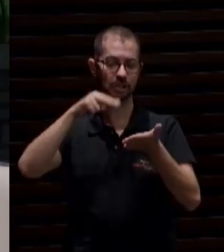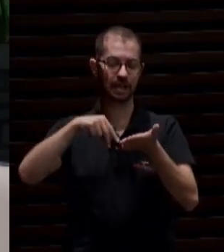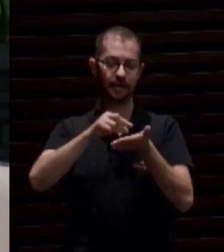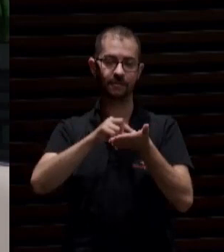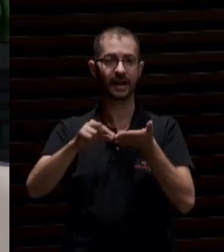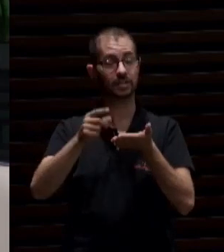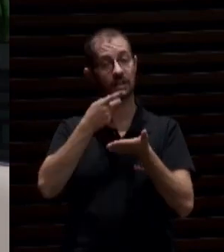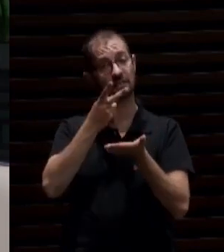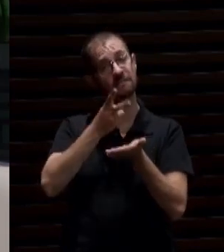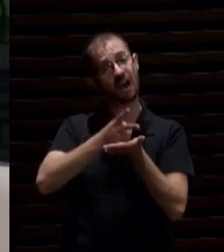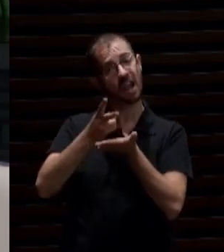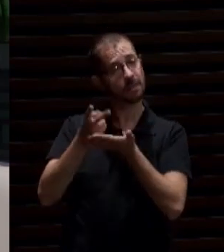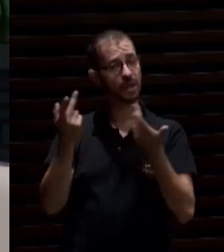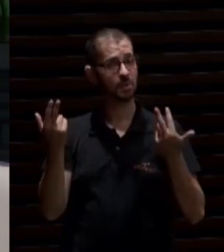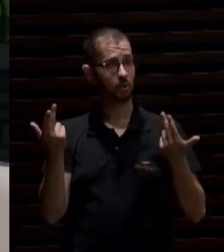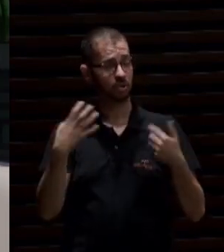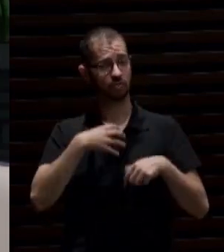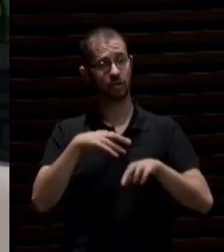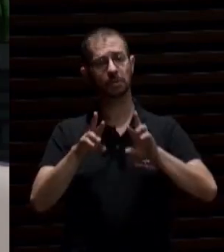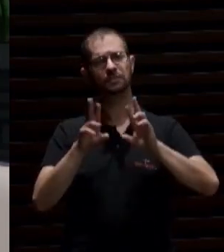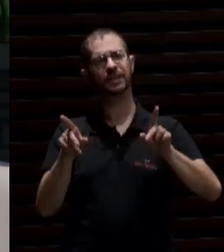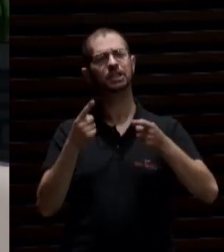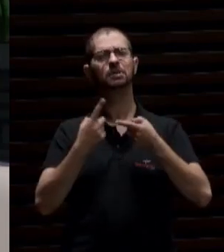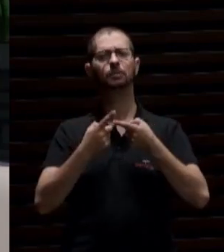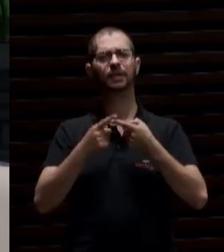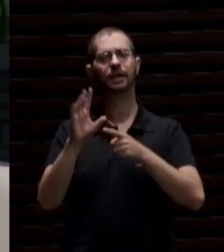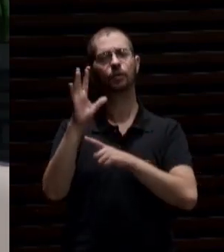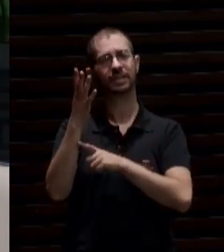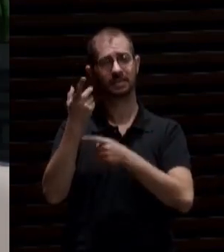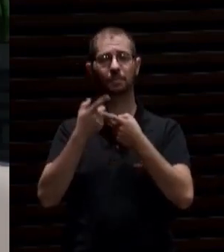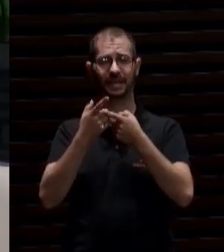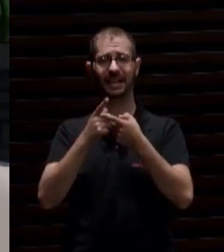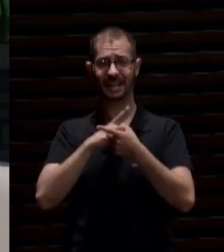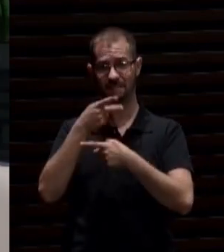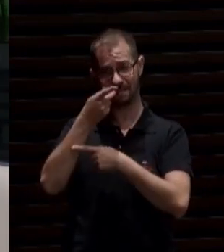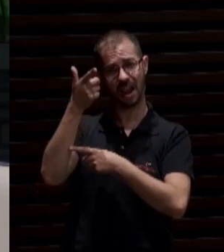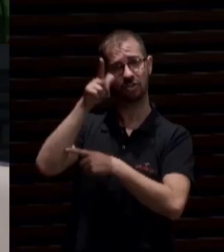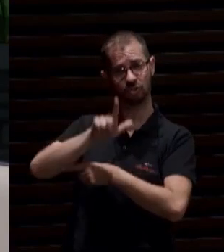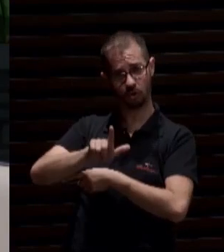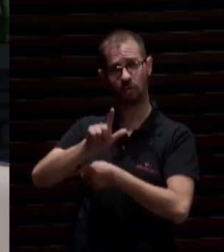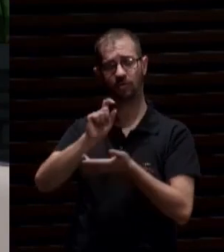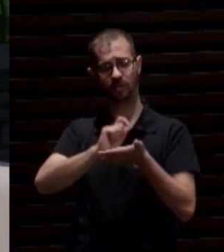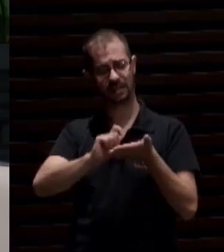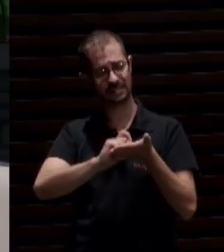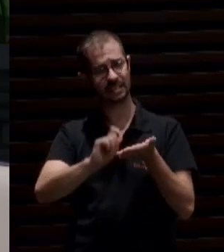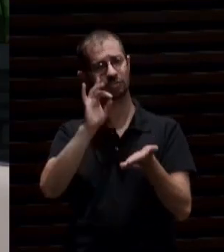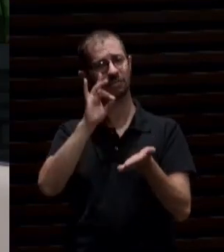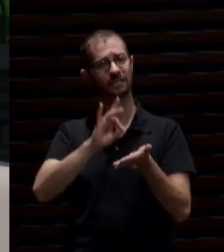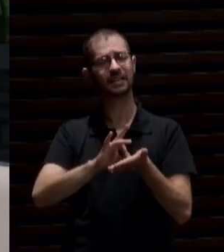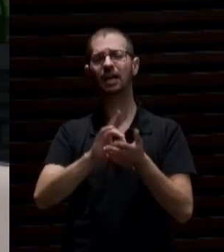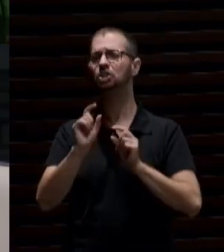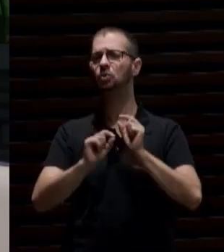a mesma coisa, só que de formas diferentes. Por que isso acontece? Porque ele quer ressaltar as verdades que estão inseridas aqui. Que quais seriam